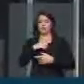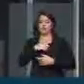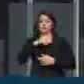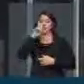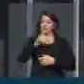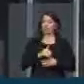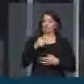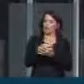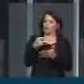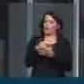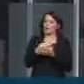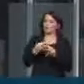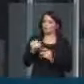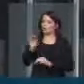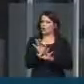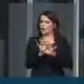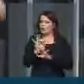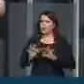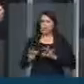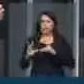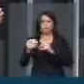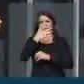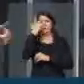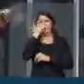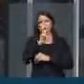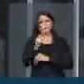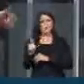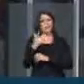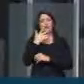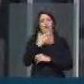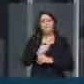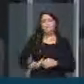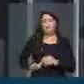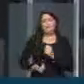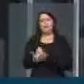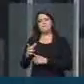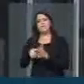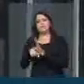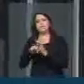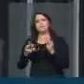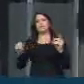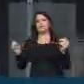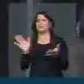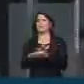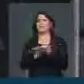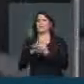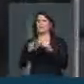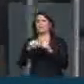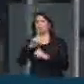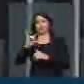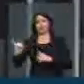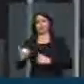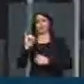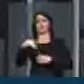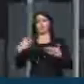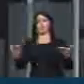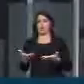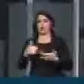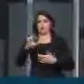deveres estruturados para todos. Não há estatização, há fiscalização e transparência, e é uma data histórica de hoje,